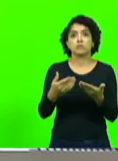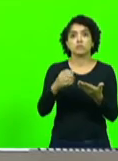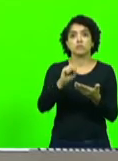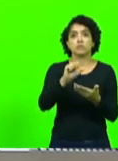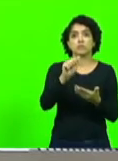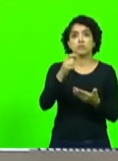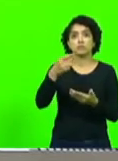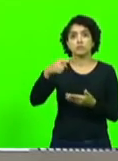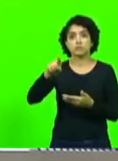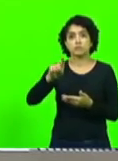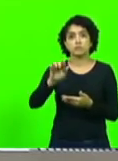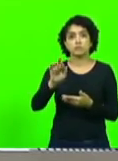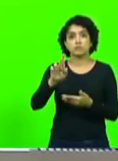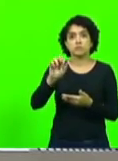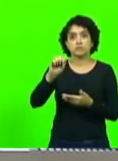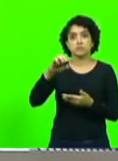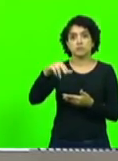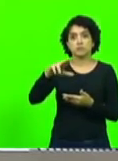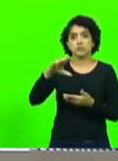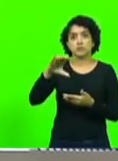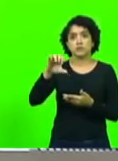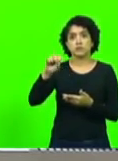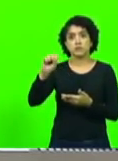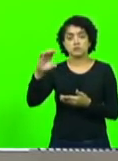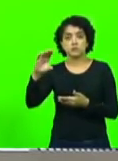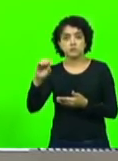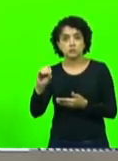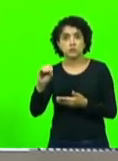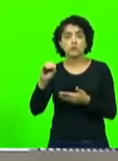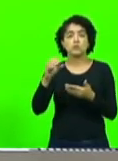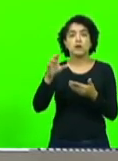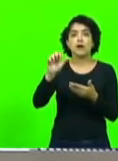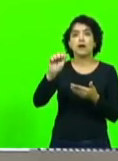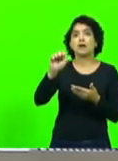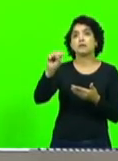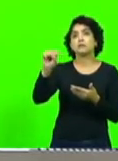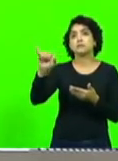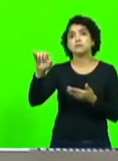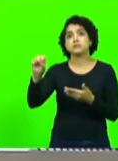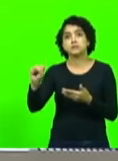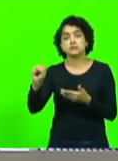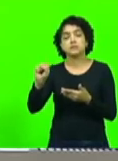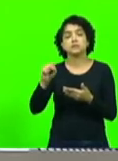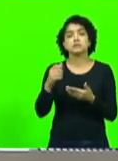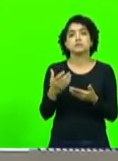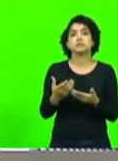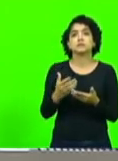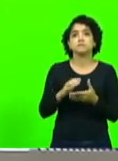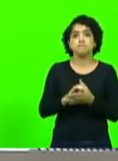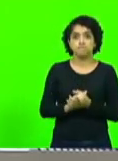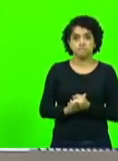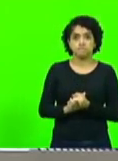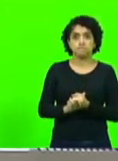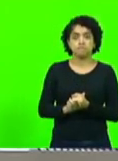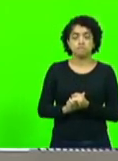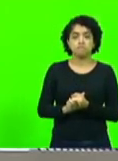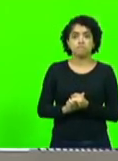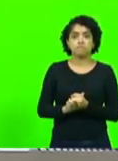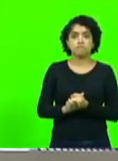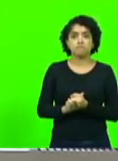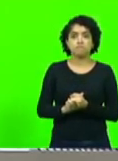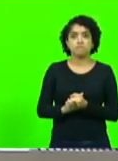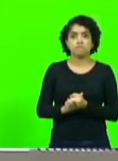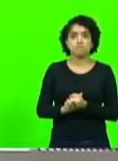de Assis para Associação Beneficiente São Francisco de Assis de Sombrio.